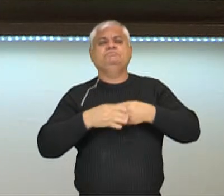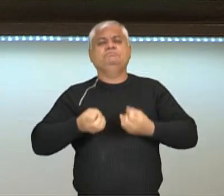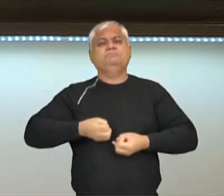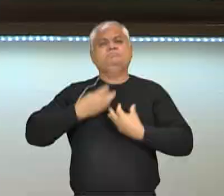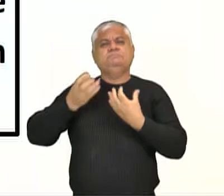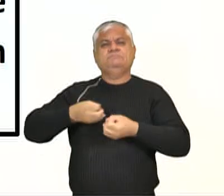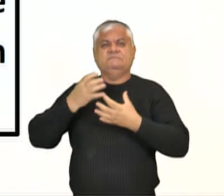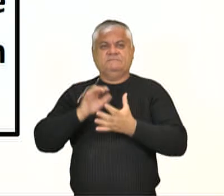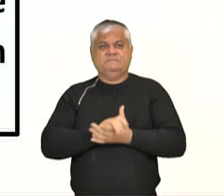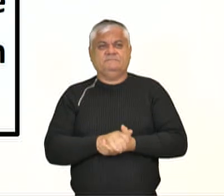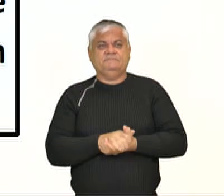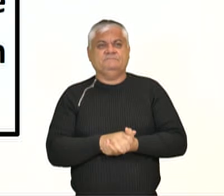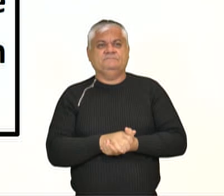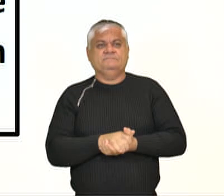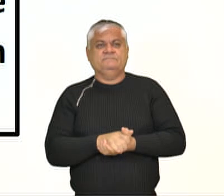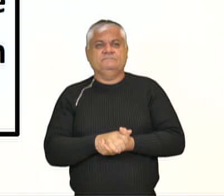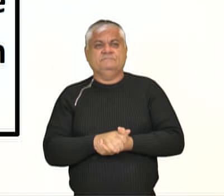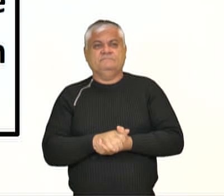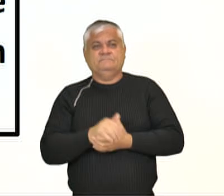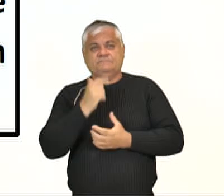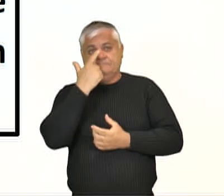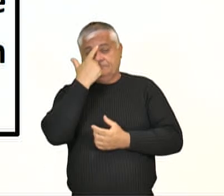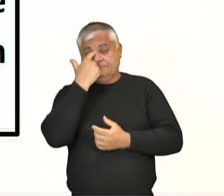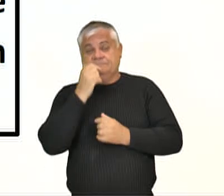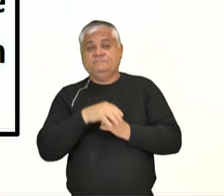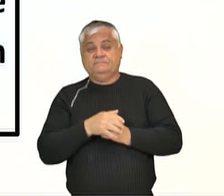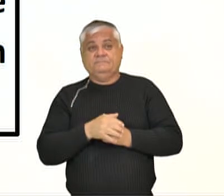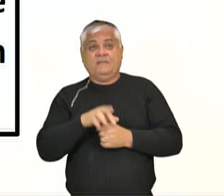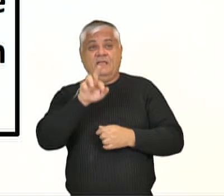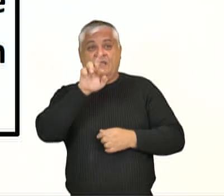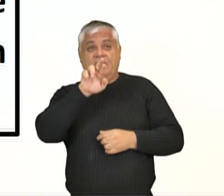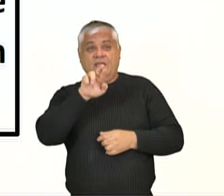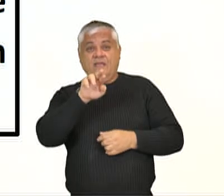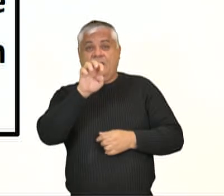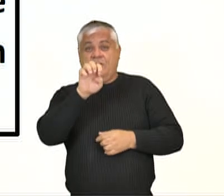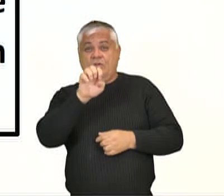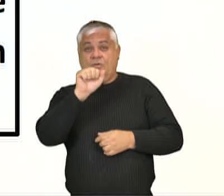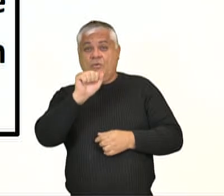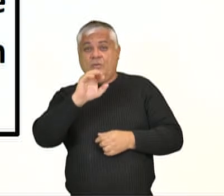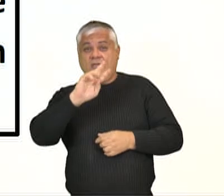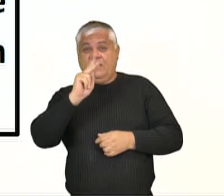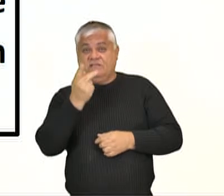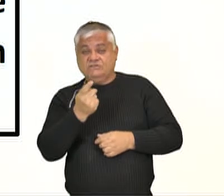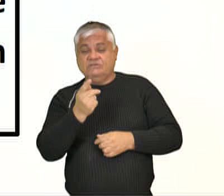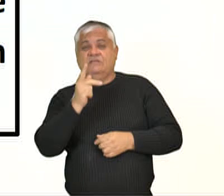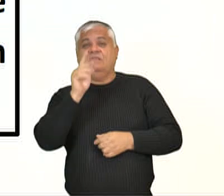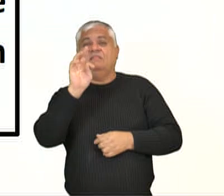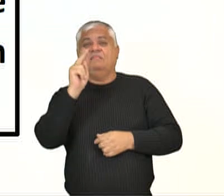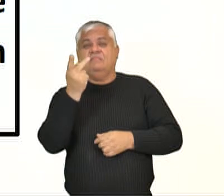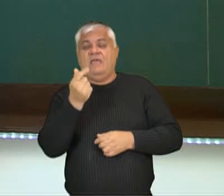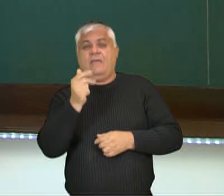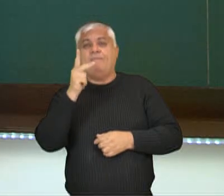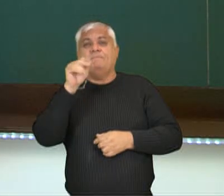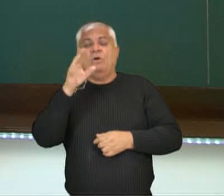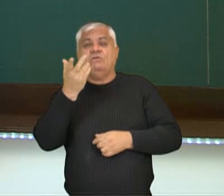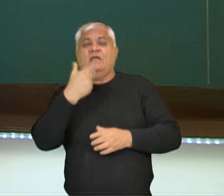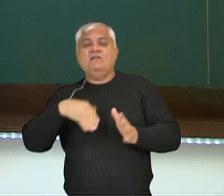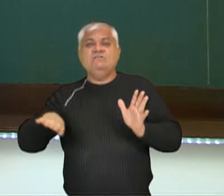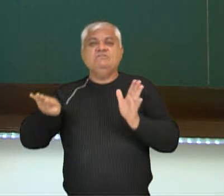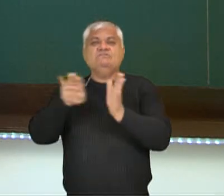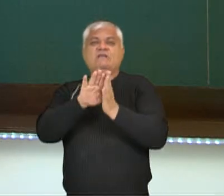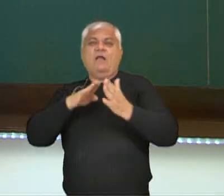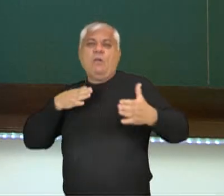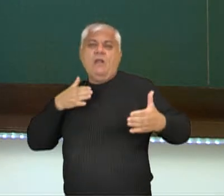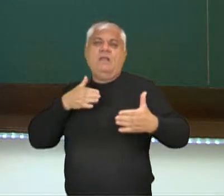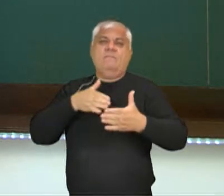forma. Reach the point é uma collocation que significa chegar ao ponto. Não existe uma outra forma de eu